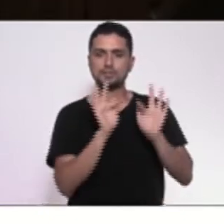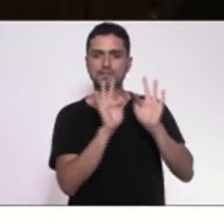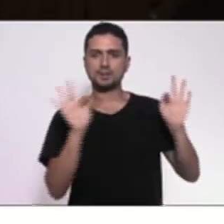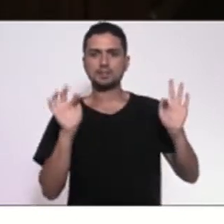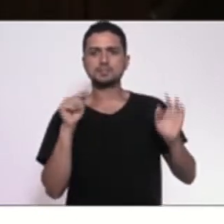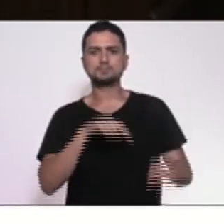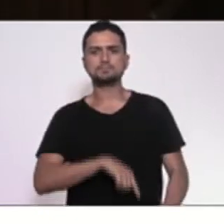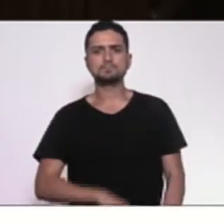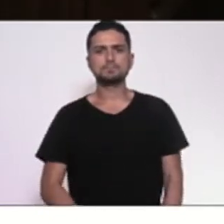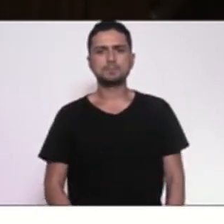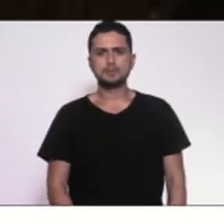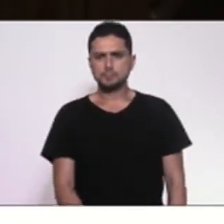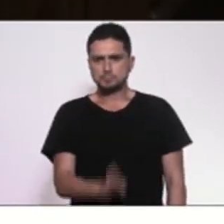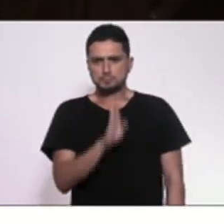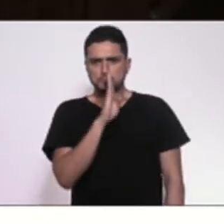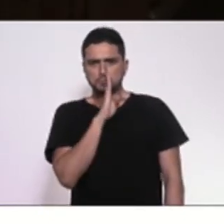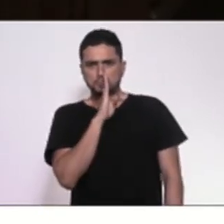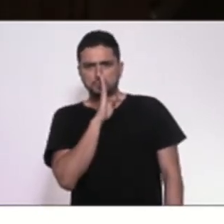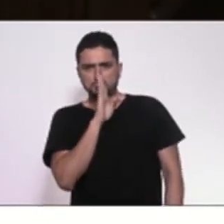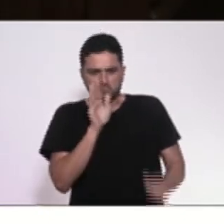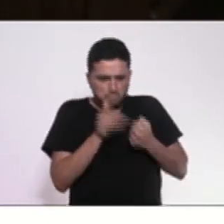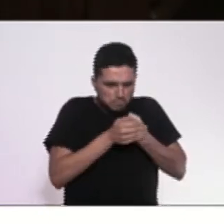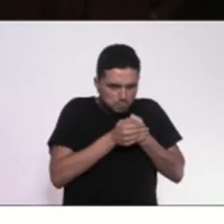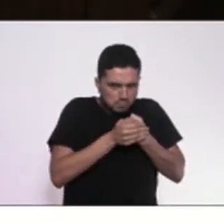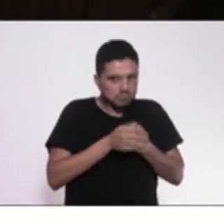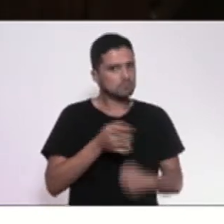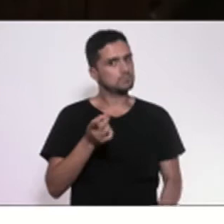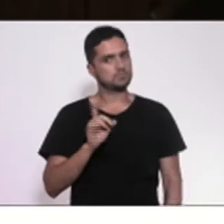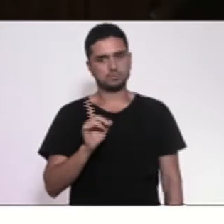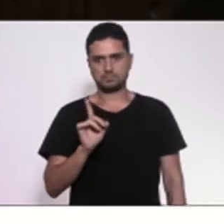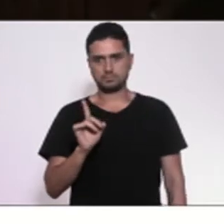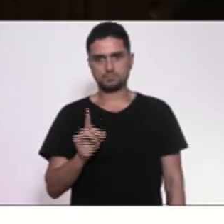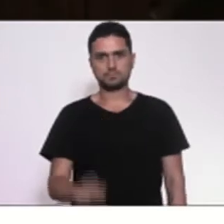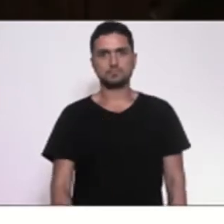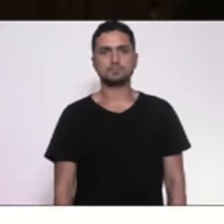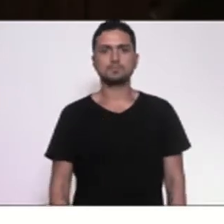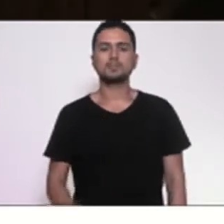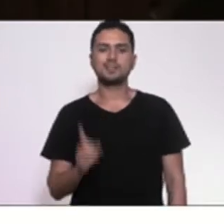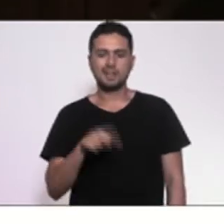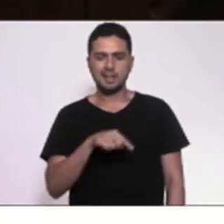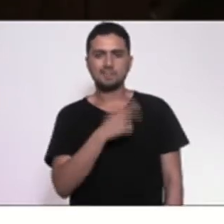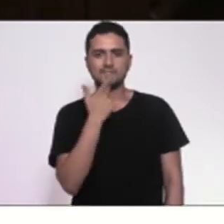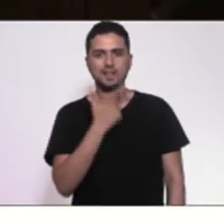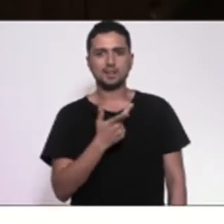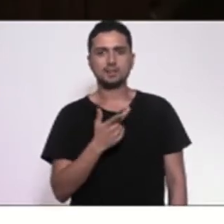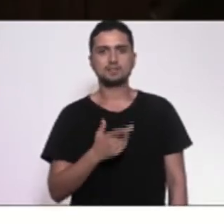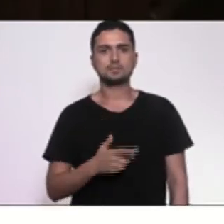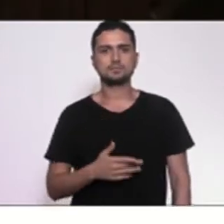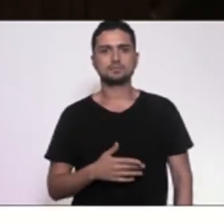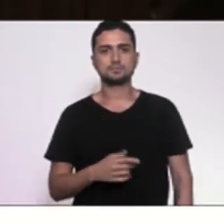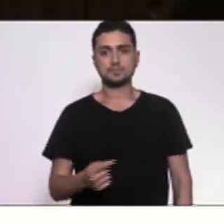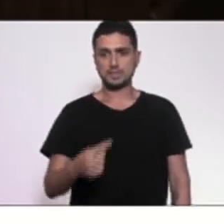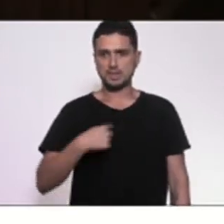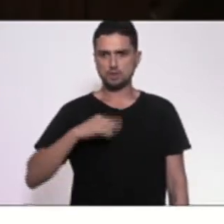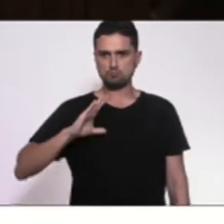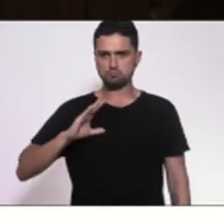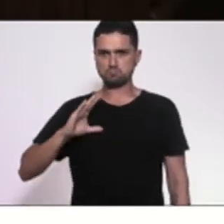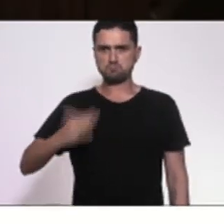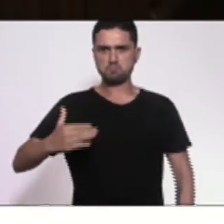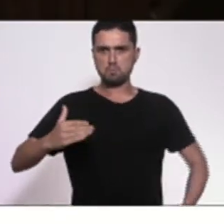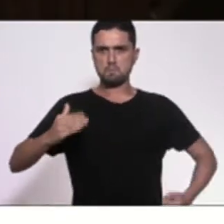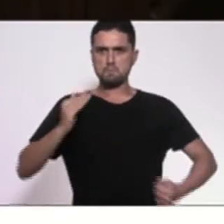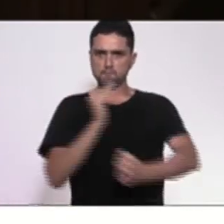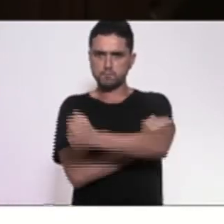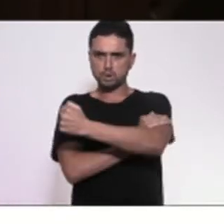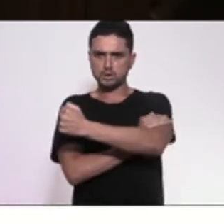o silêncio não vai te proteger. Eu acho fundamental, e ela diz, quando me atrevo a ser